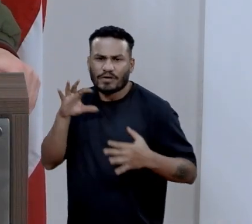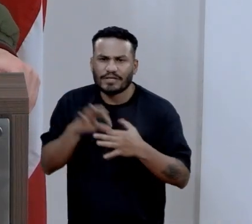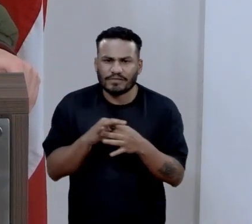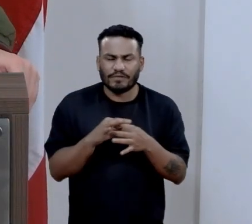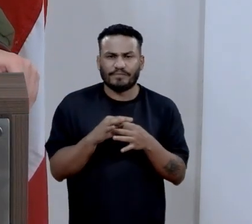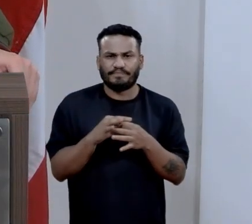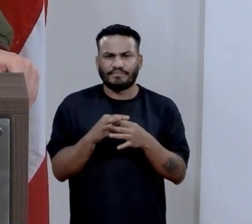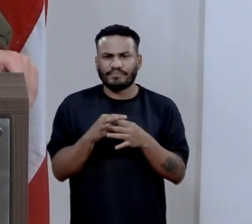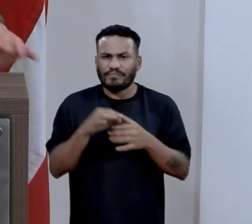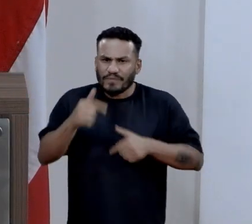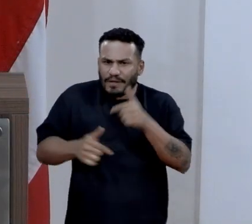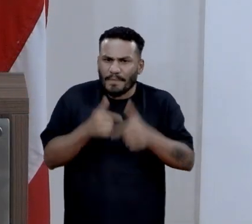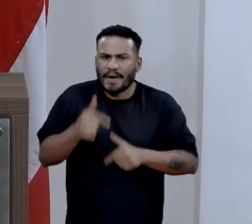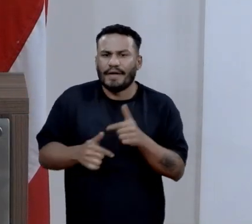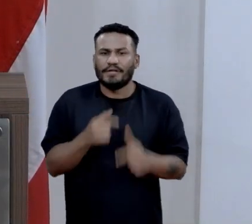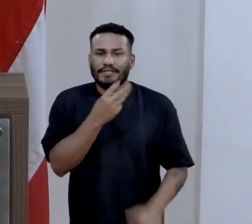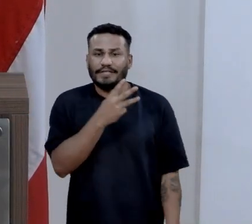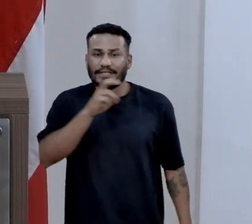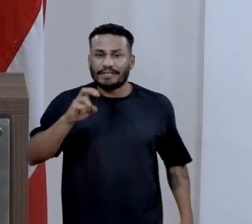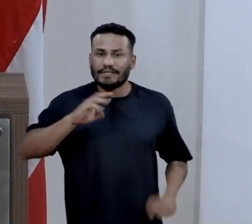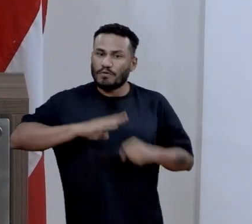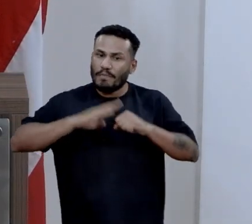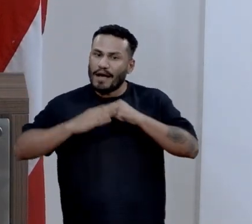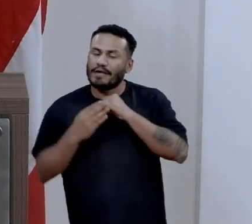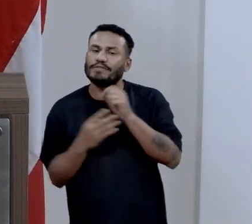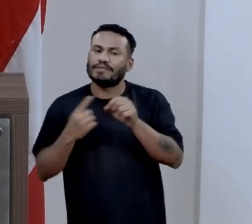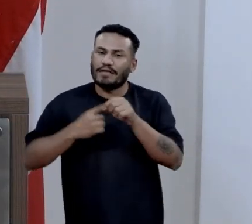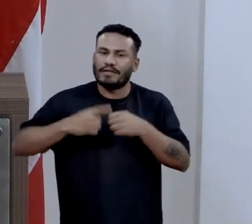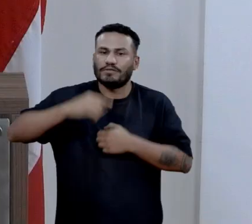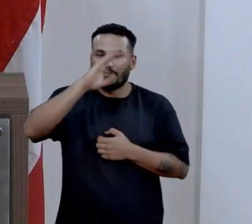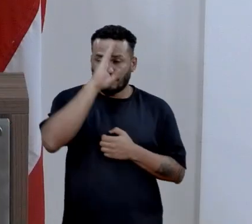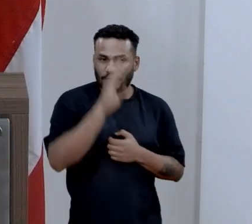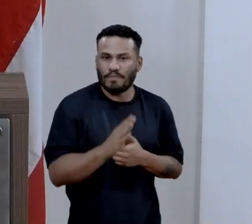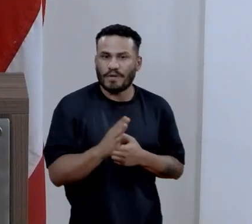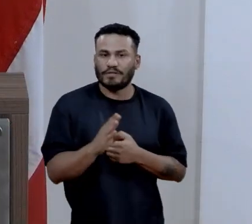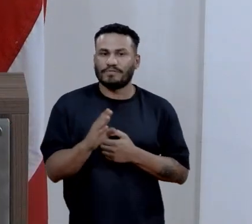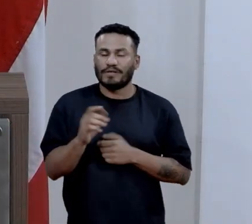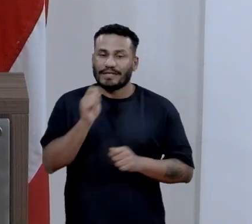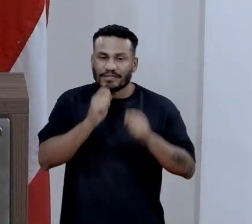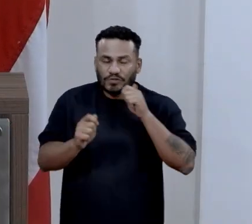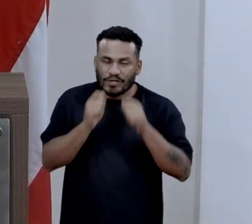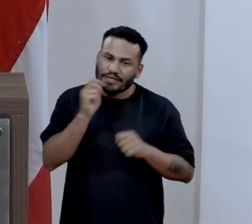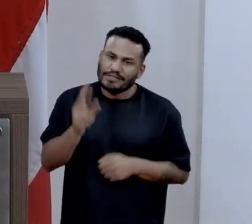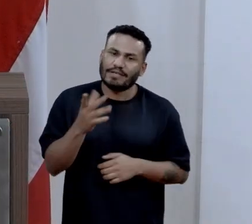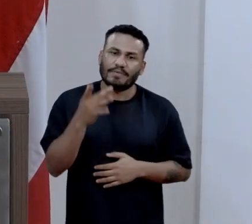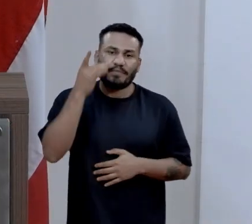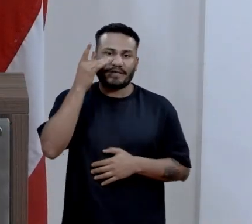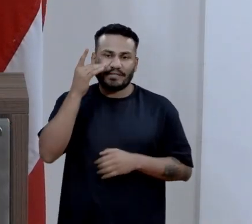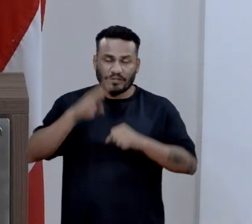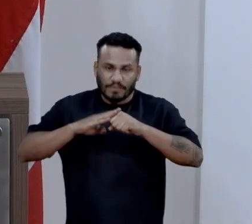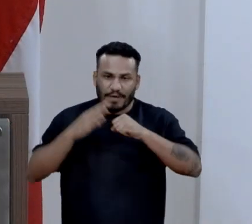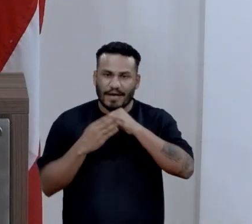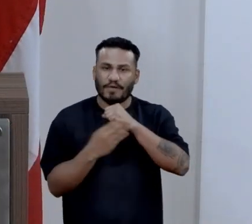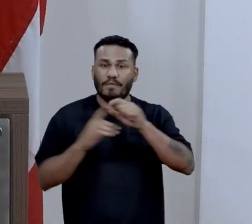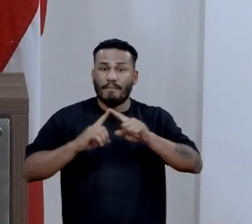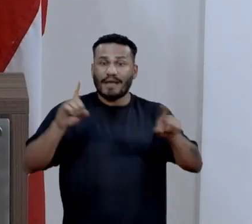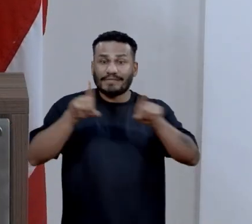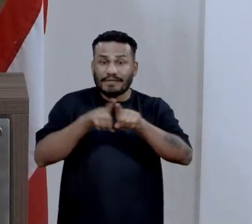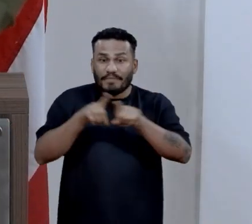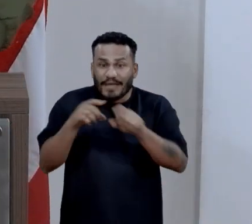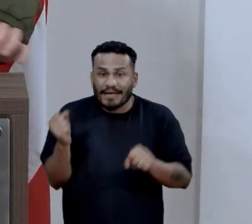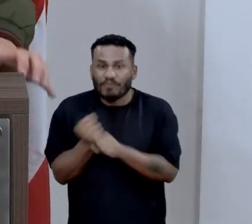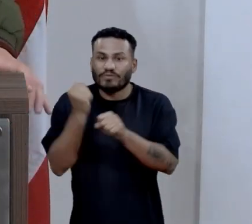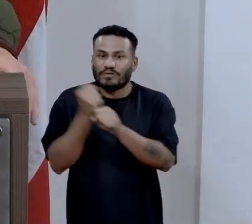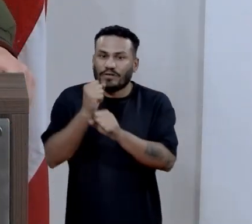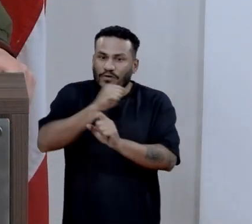conexão, é uma linha de trabalhar pelos 35 bairros da cidade, principalmente através da assessoria sempre presente nos bairros, mas também da construção